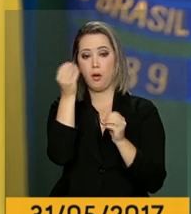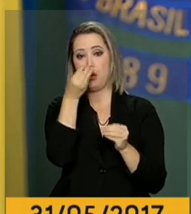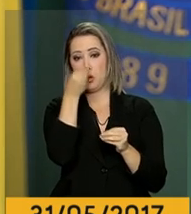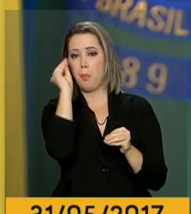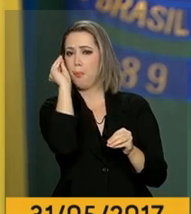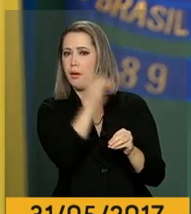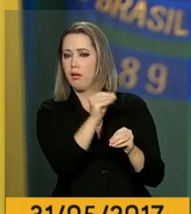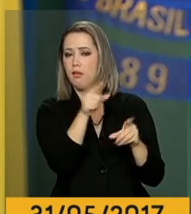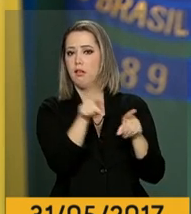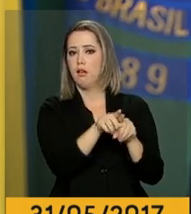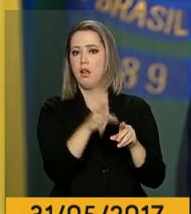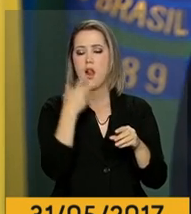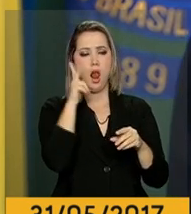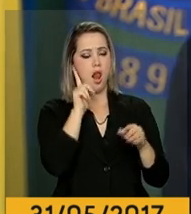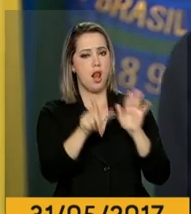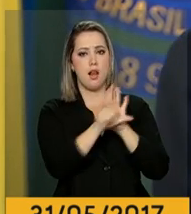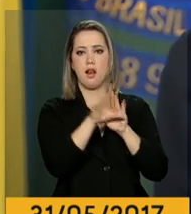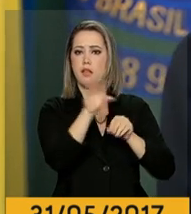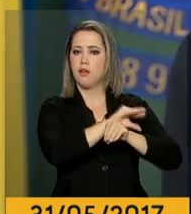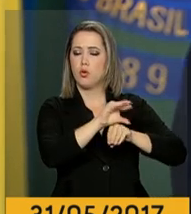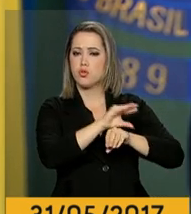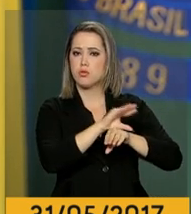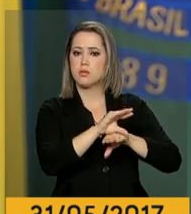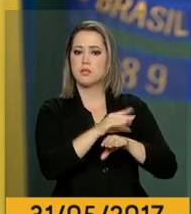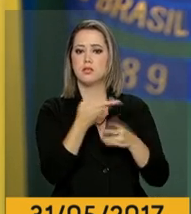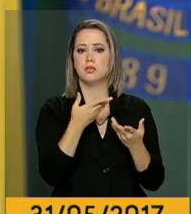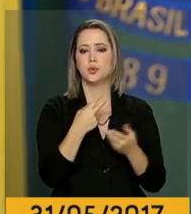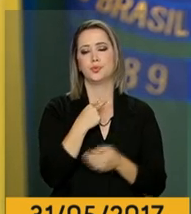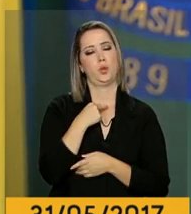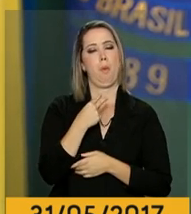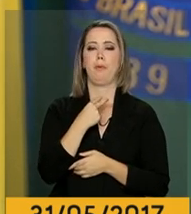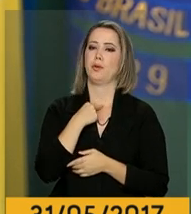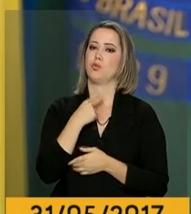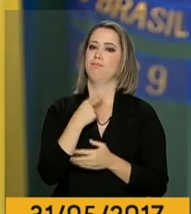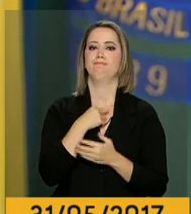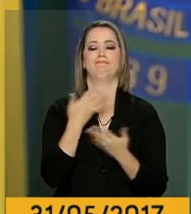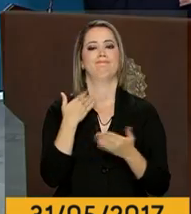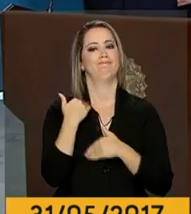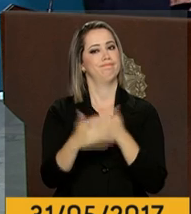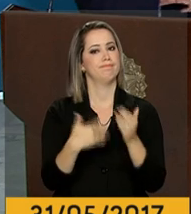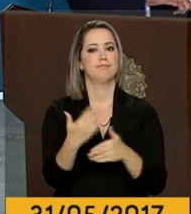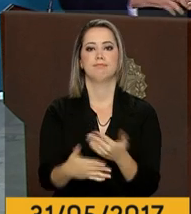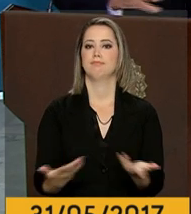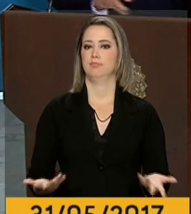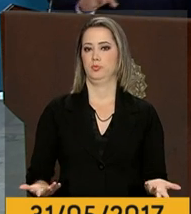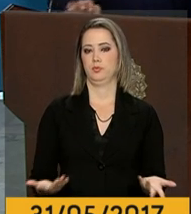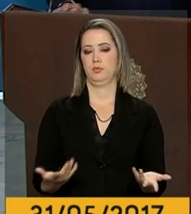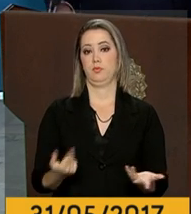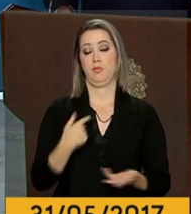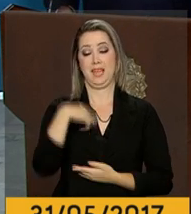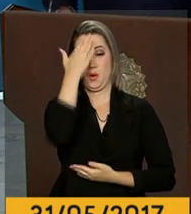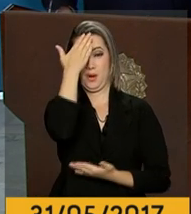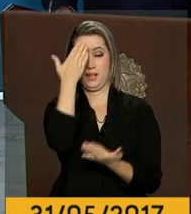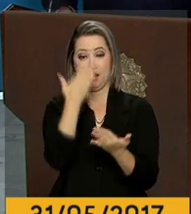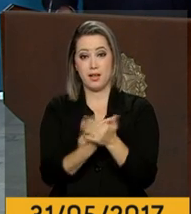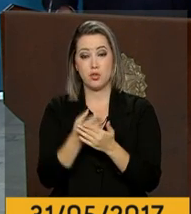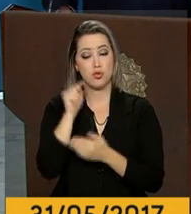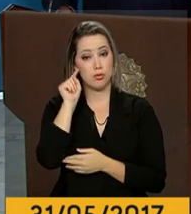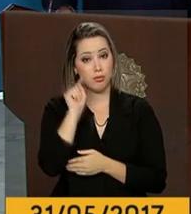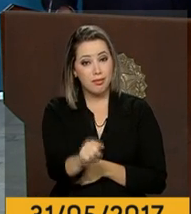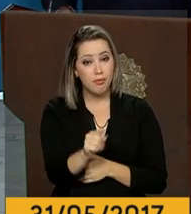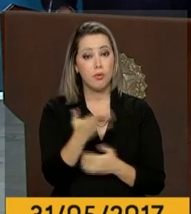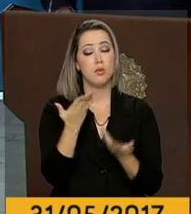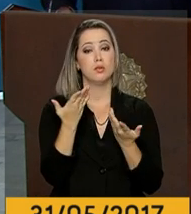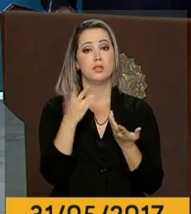não acompanha o texto constitucional, não pode caminhar, não é? Então, eu estou certo que você